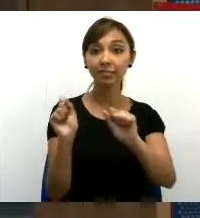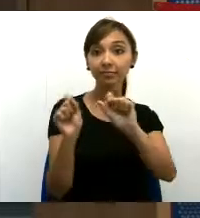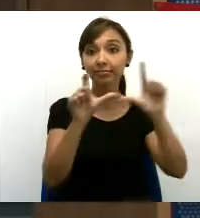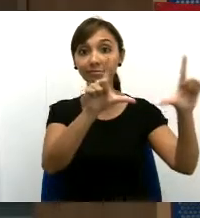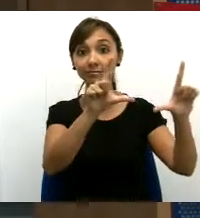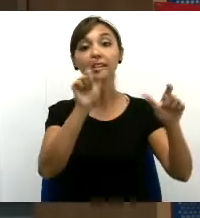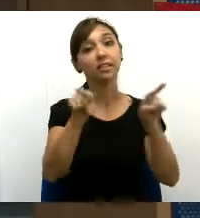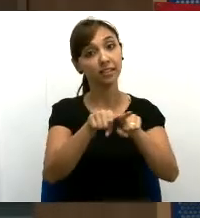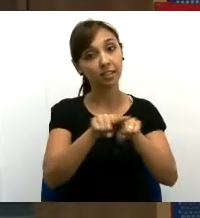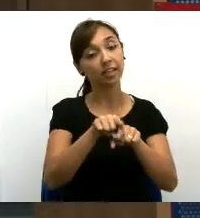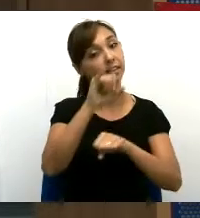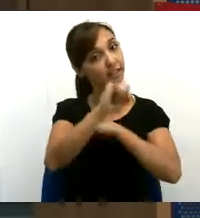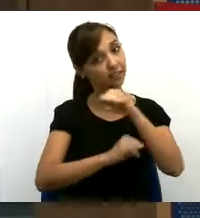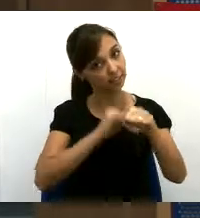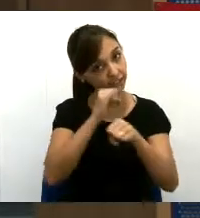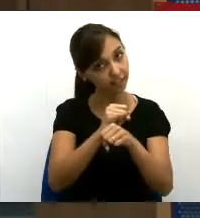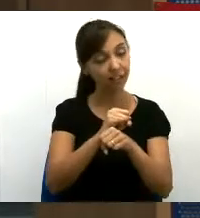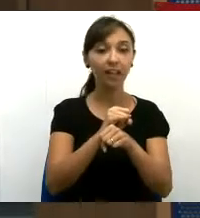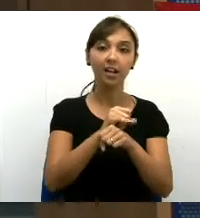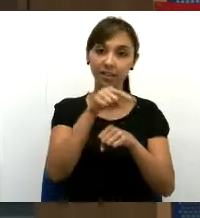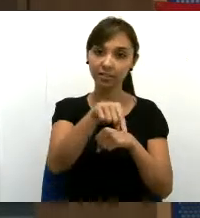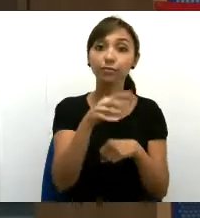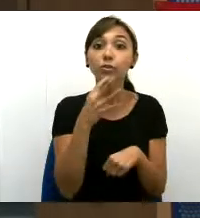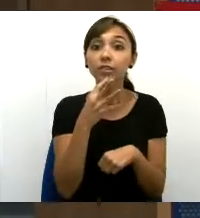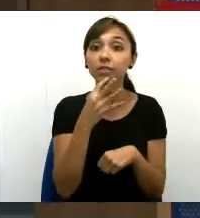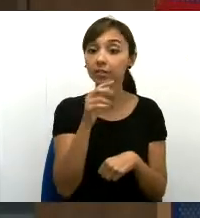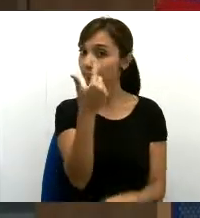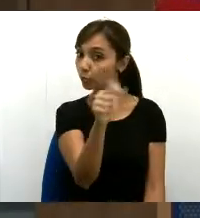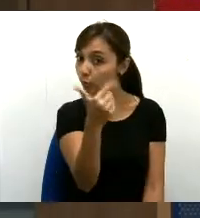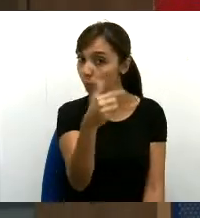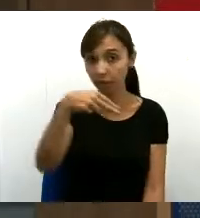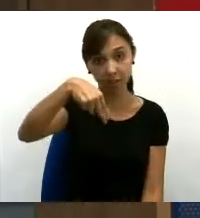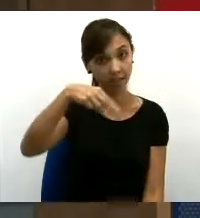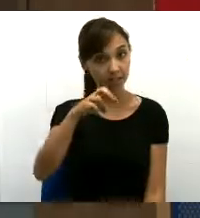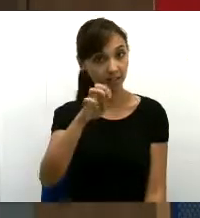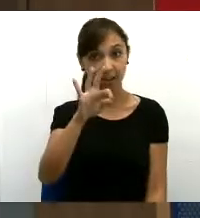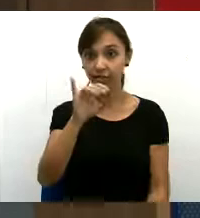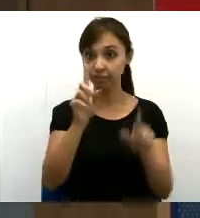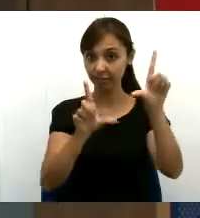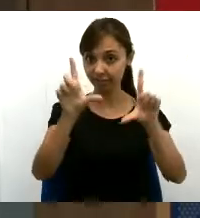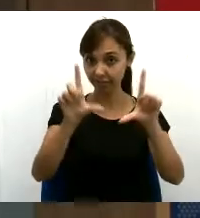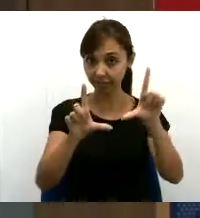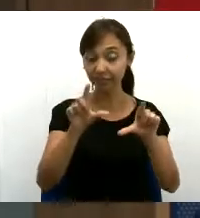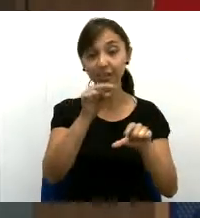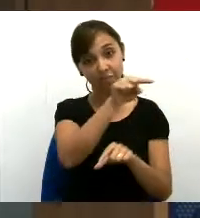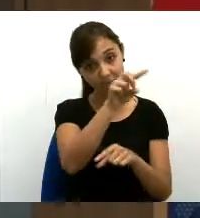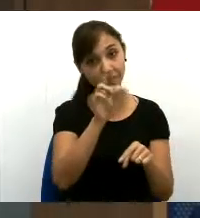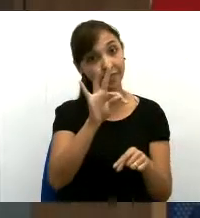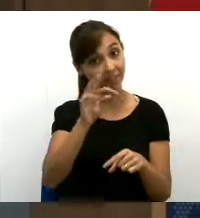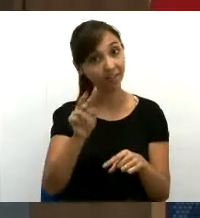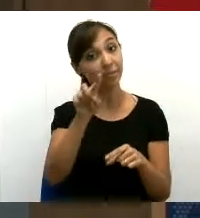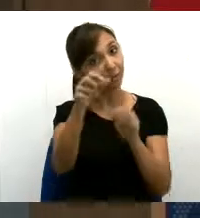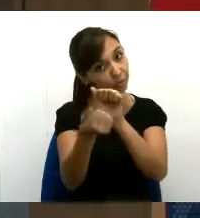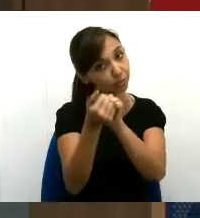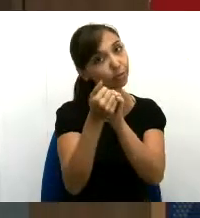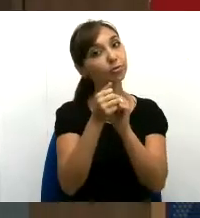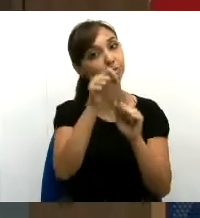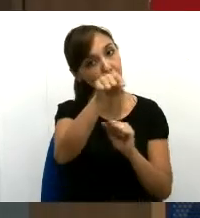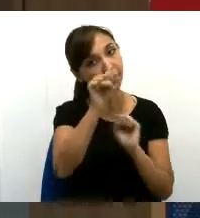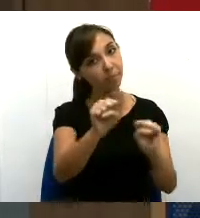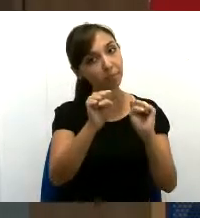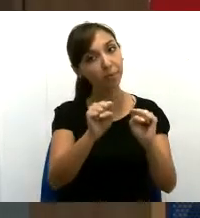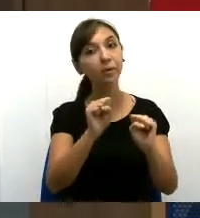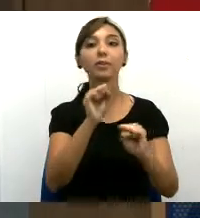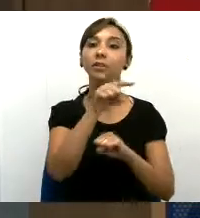pela NET e pela internet. Então, se você conhece alguém que não tem NET TV, avisa para essa pessoa que pode acompanhar a nossa